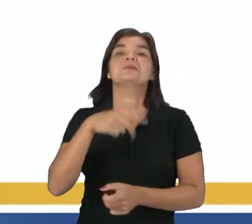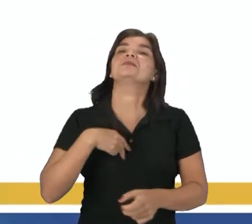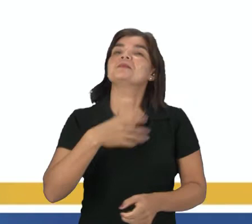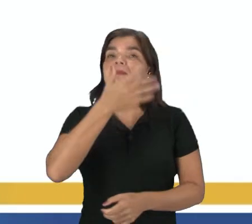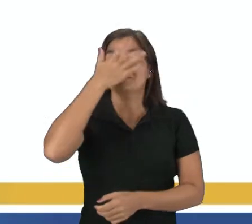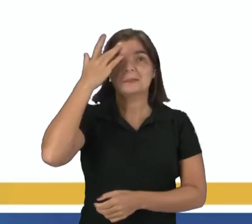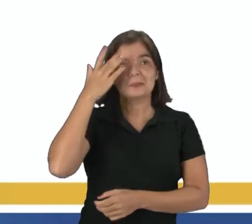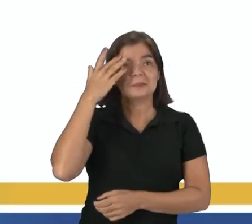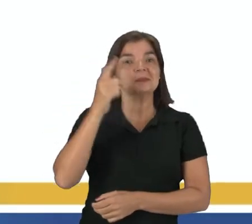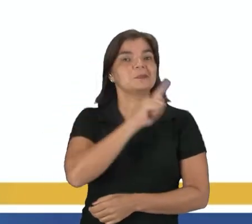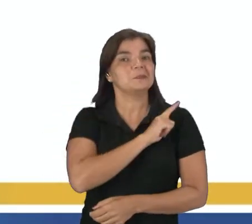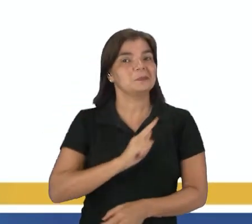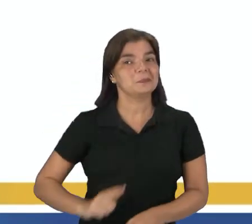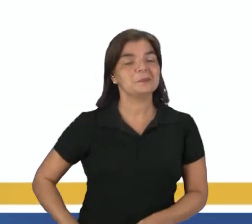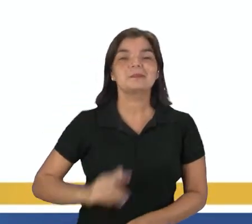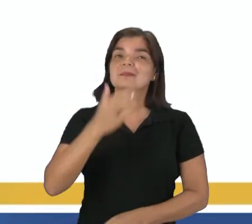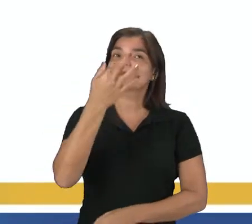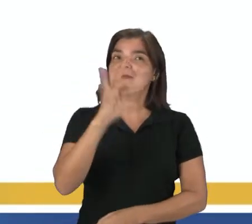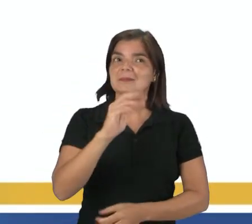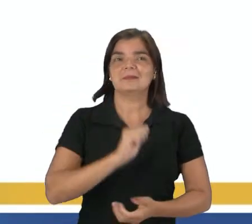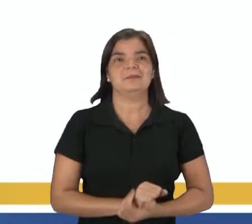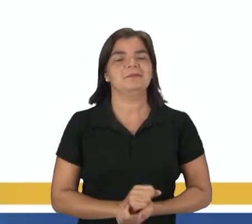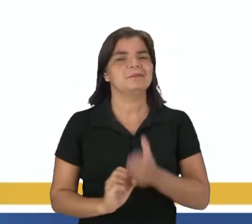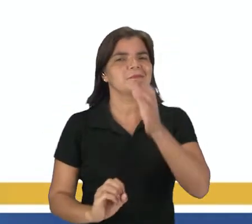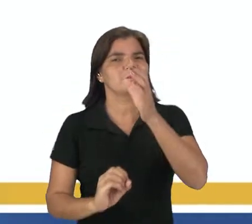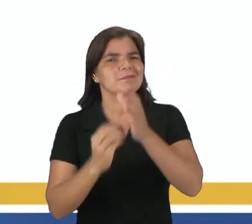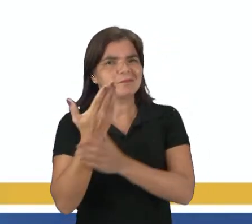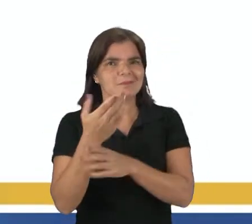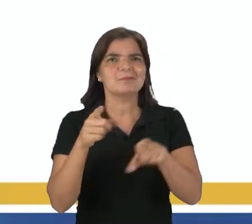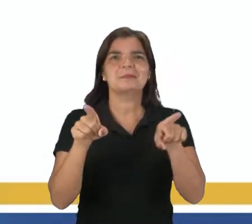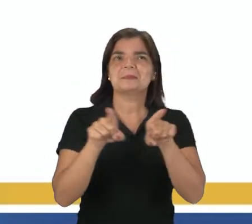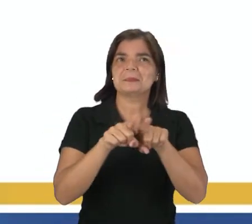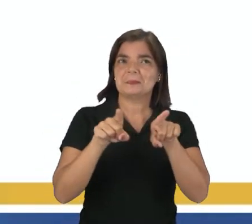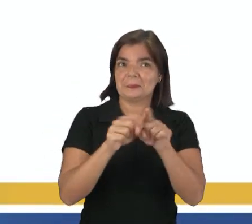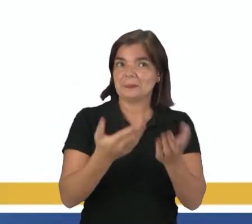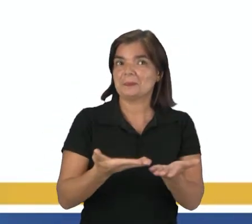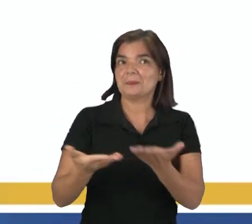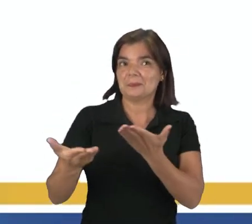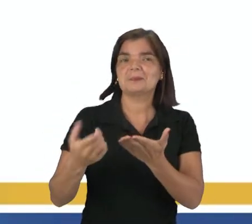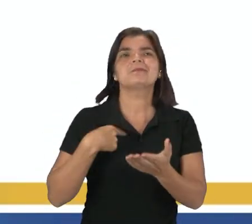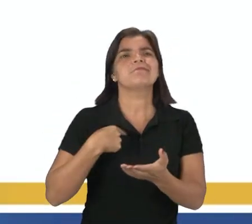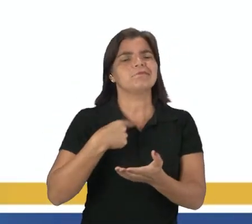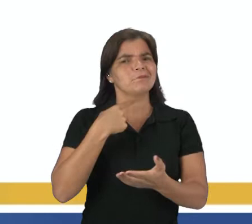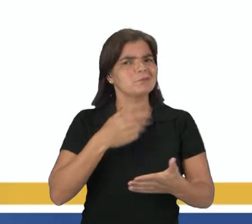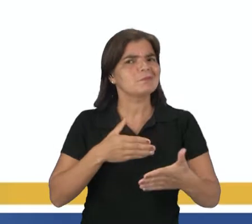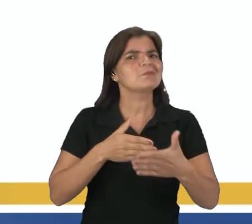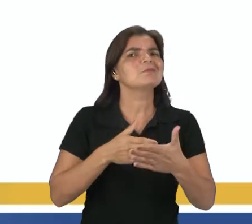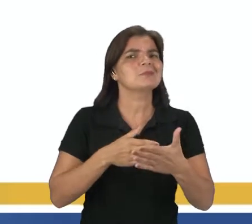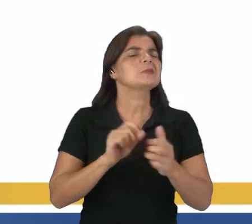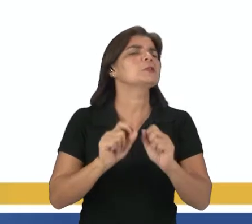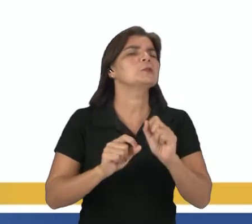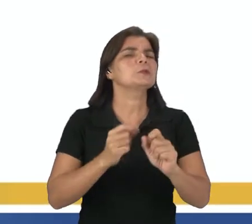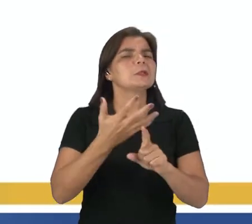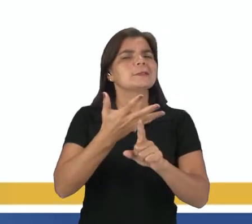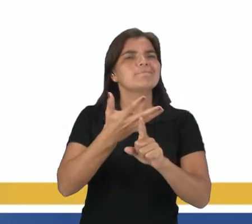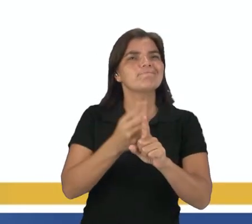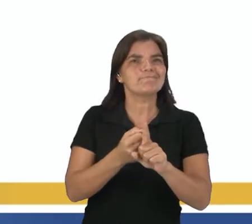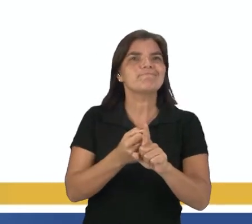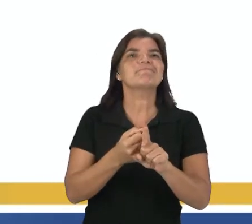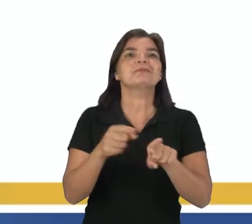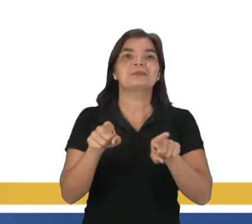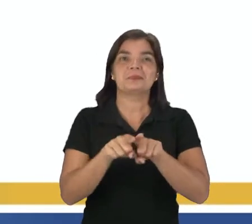domínio público pelo governo francês. A criação do daguerreótipo teve forte impacto nas artes